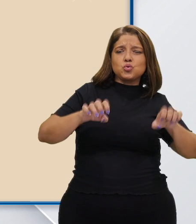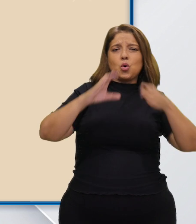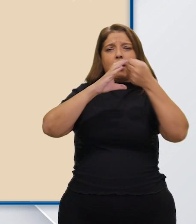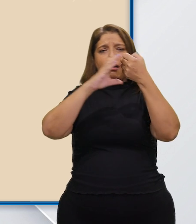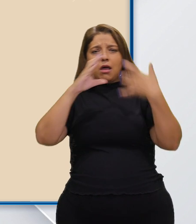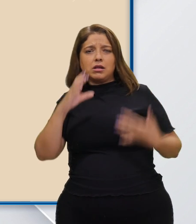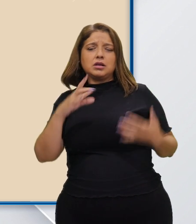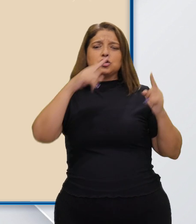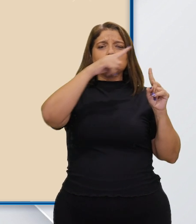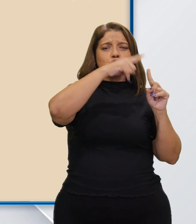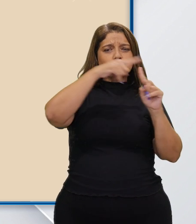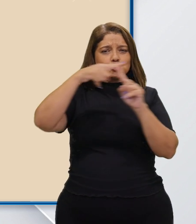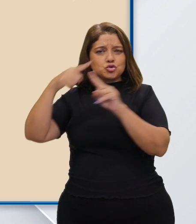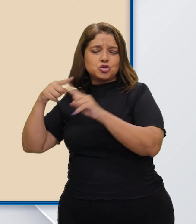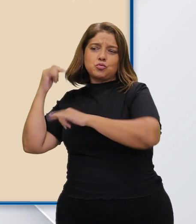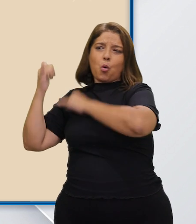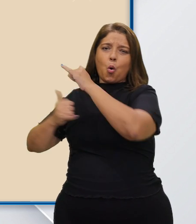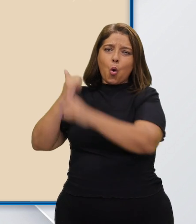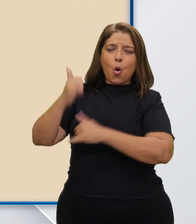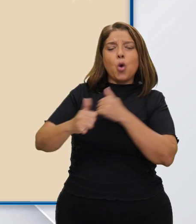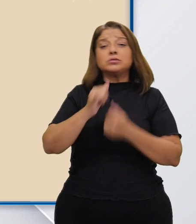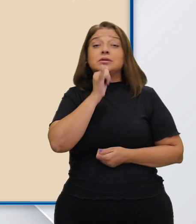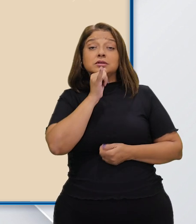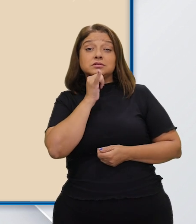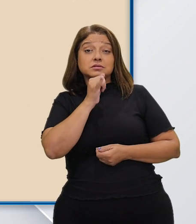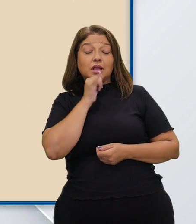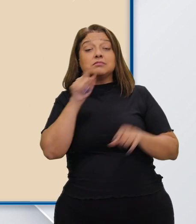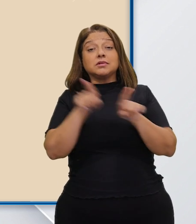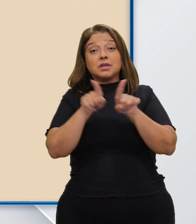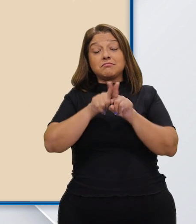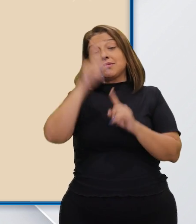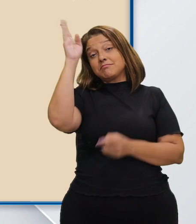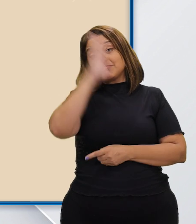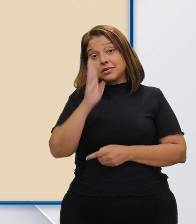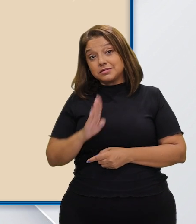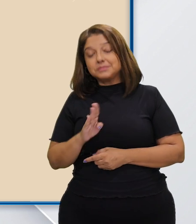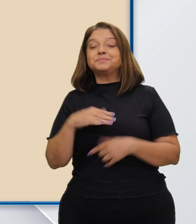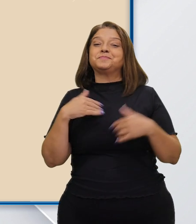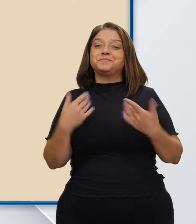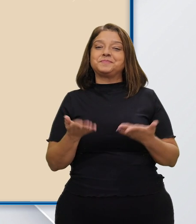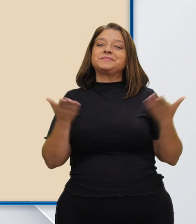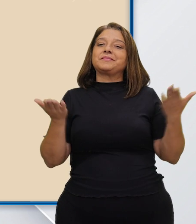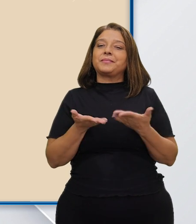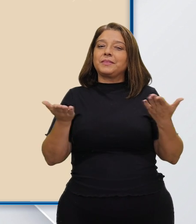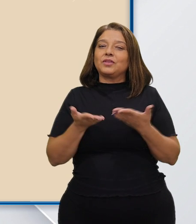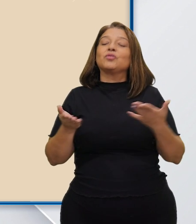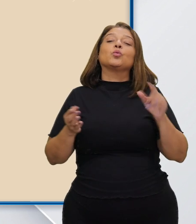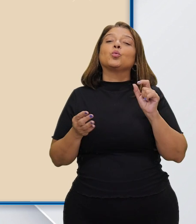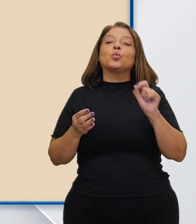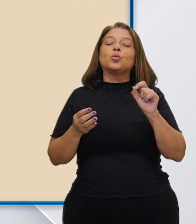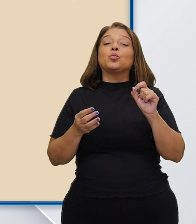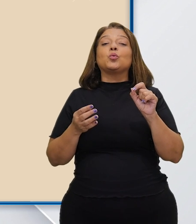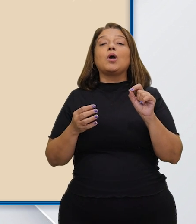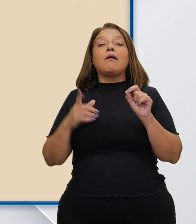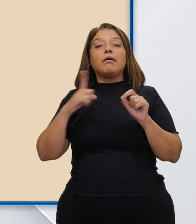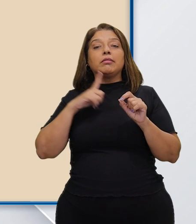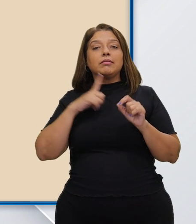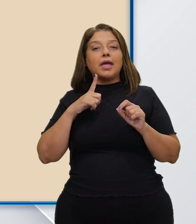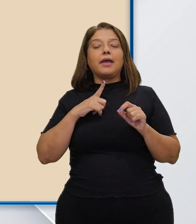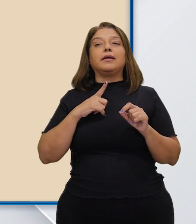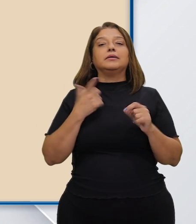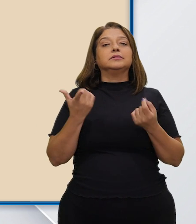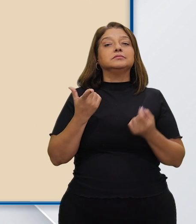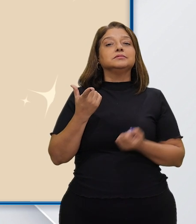características, tipos de contos, exemplos de alguns contos brasileiros. E agora nós vamos ver algumas